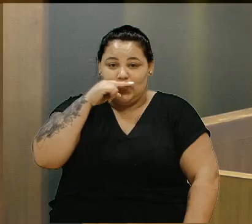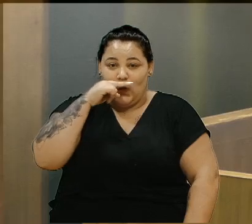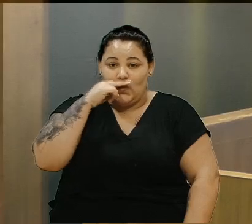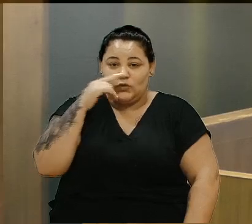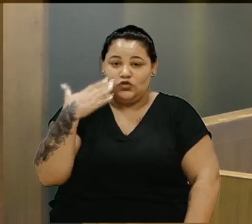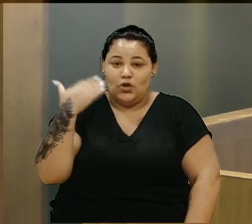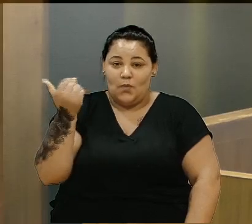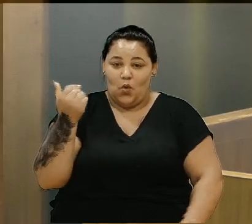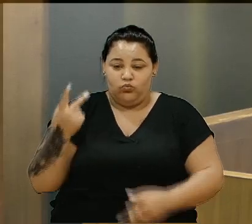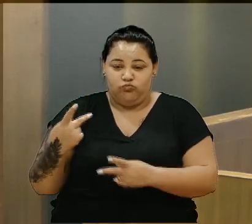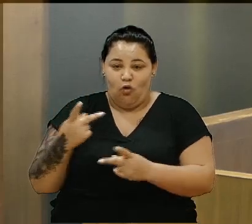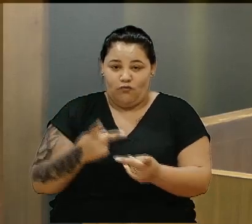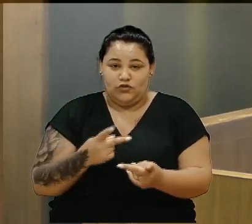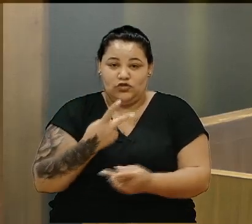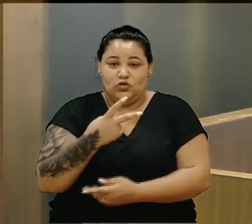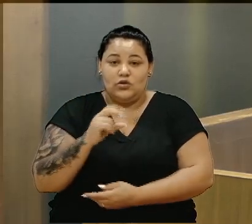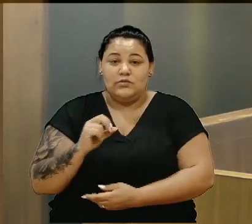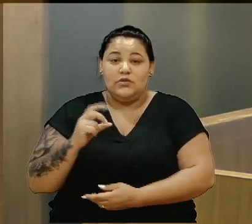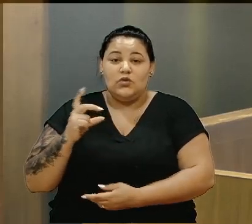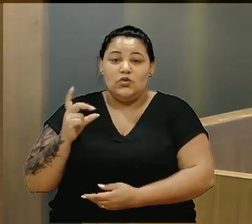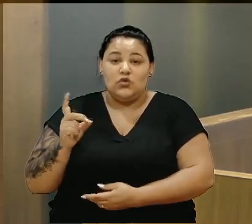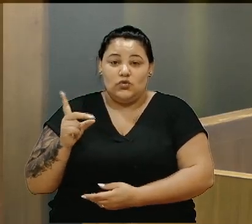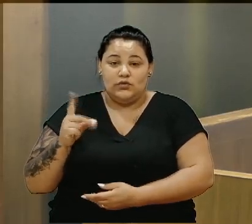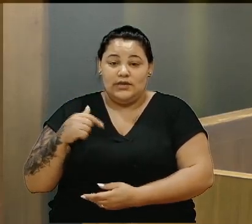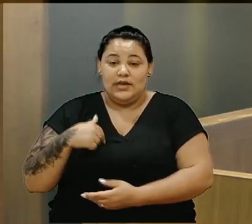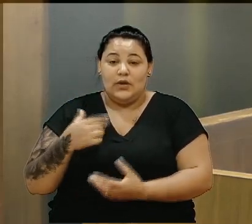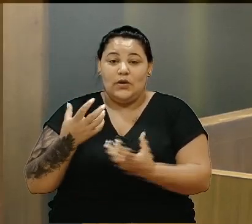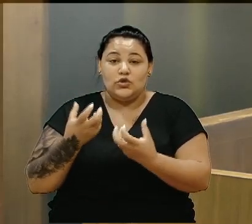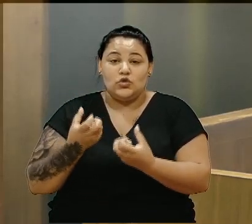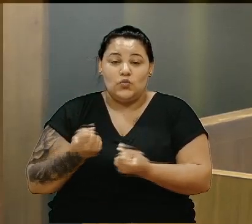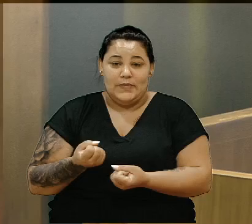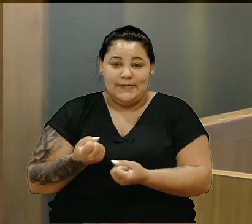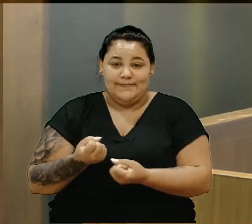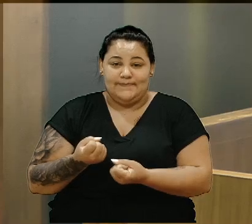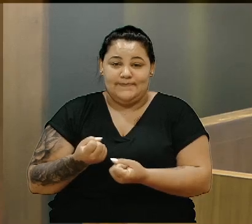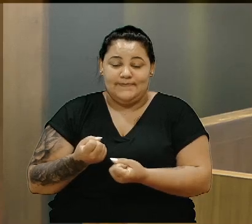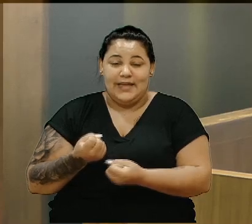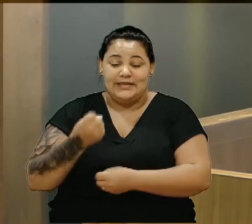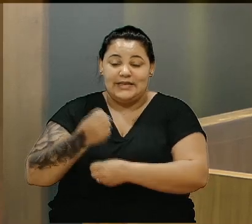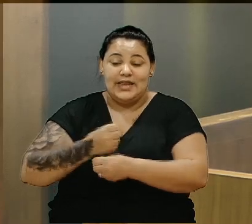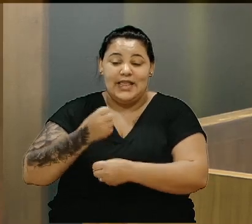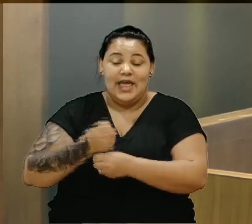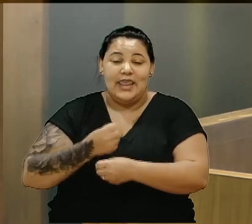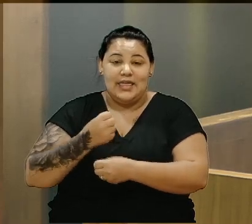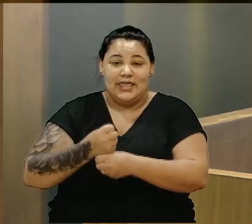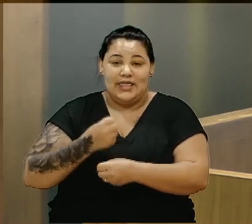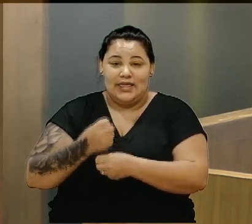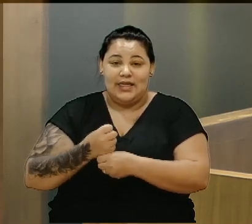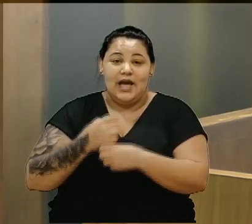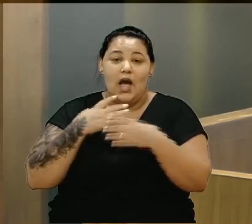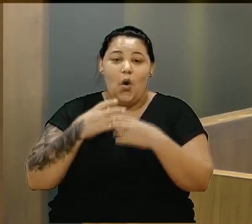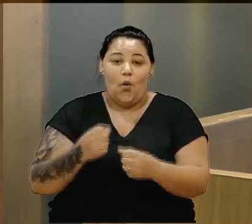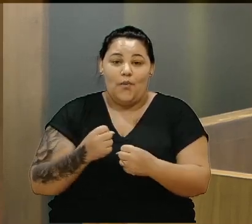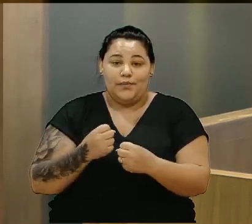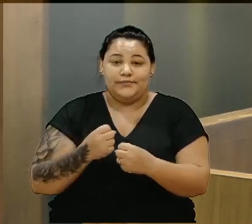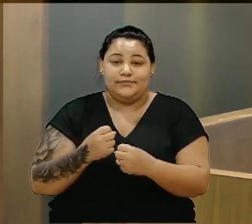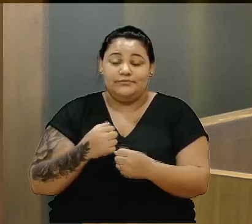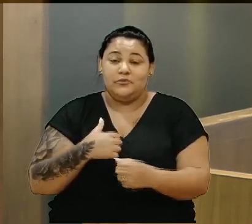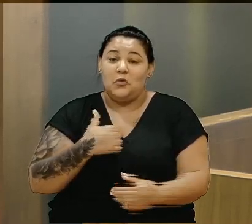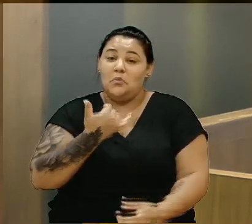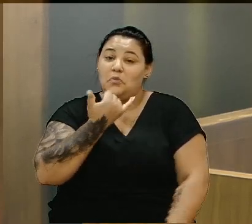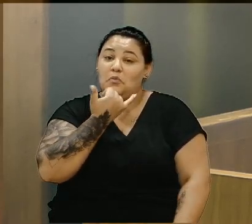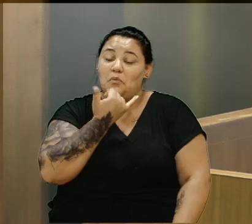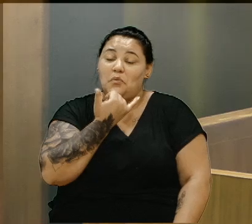em 2012, assumi a Secretaria de Obras. E, para meu azar ou para minha sorte,